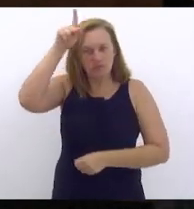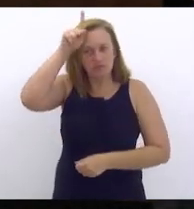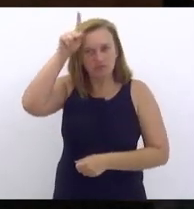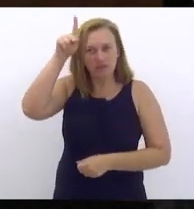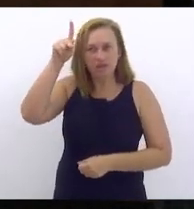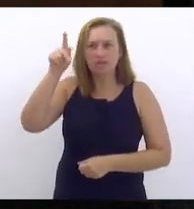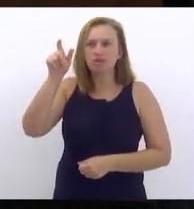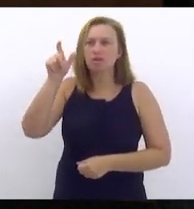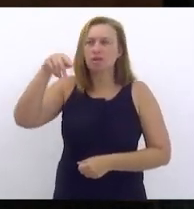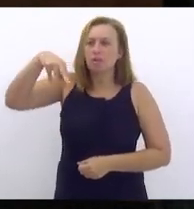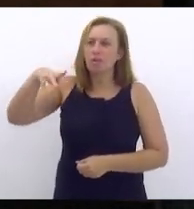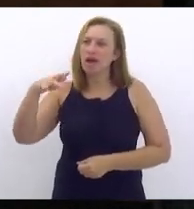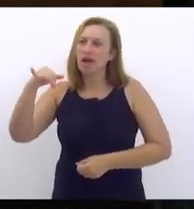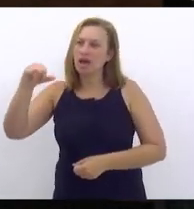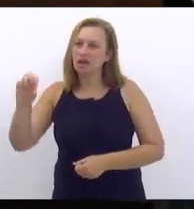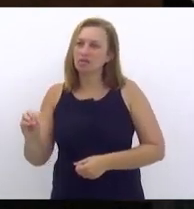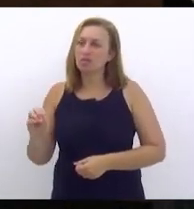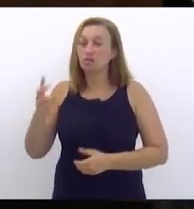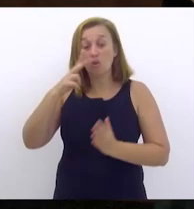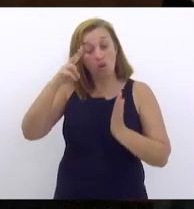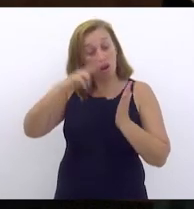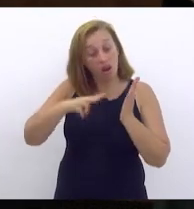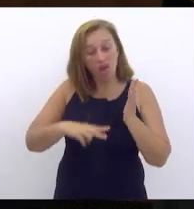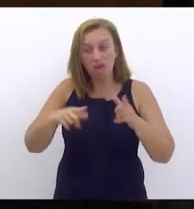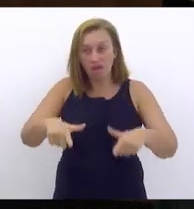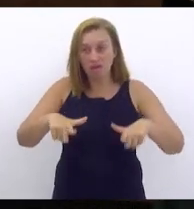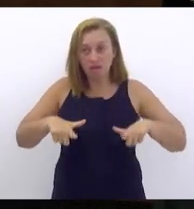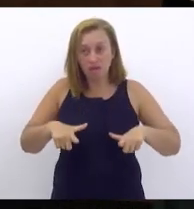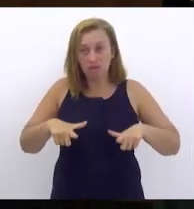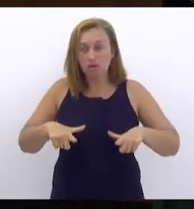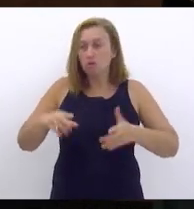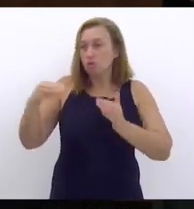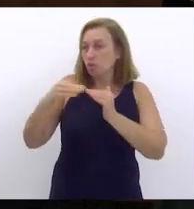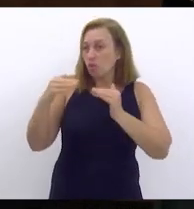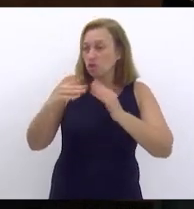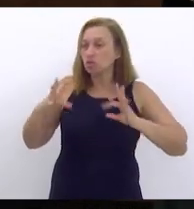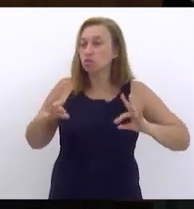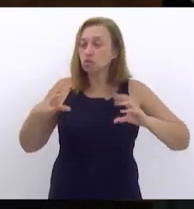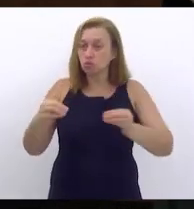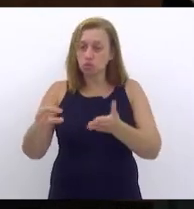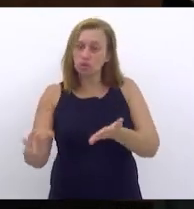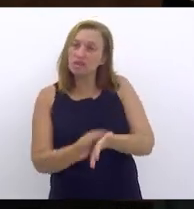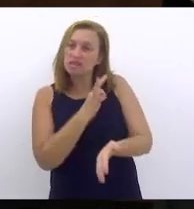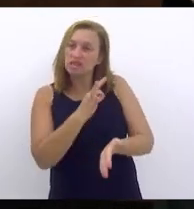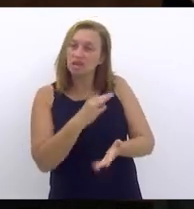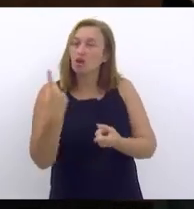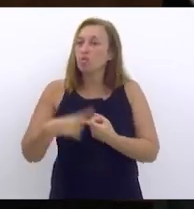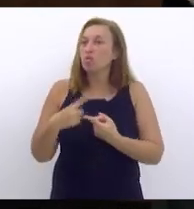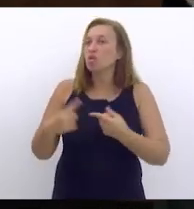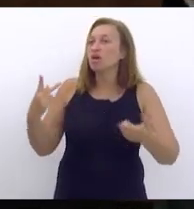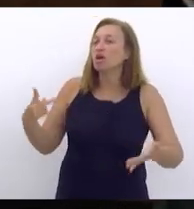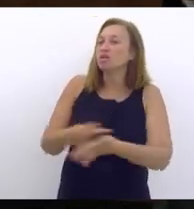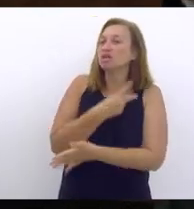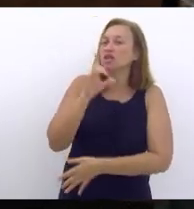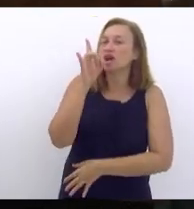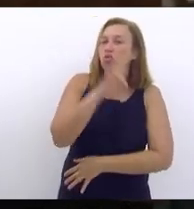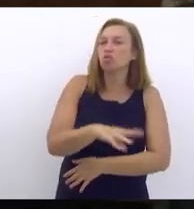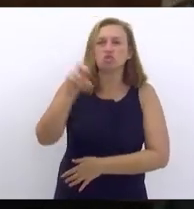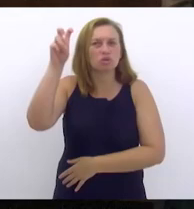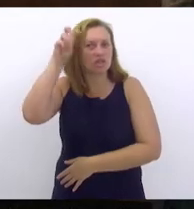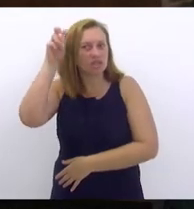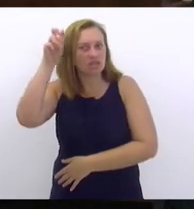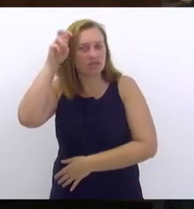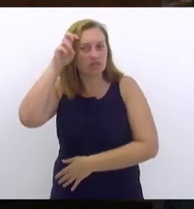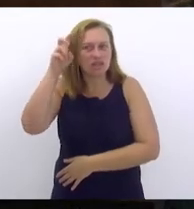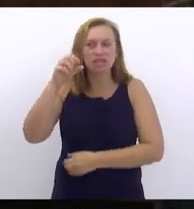Mário Esteves, dizer que vou ler a moção, concordando com o conteúdo, assinarei, pois o que aconteceu na última quinta-feira na cidade de